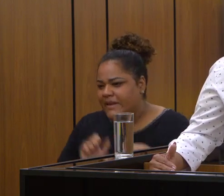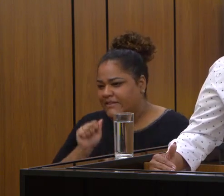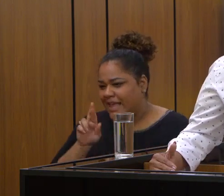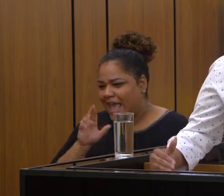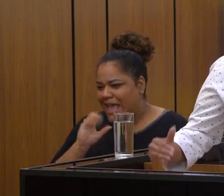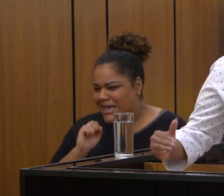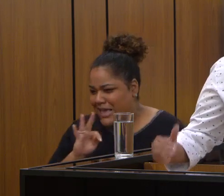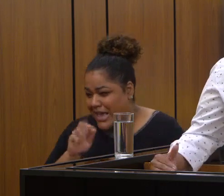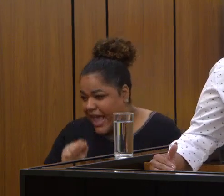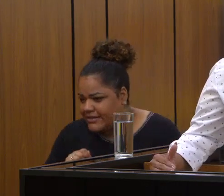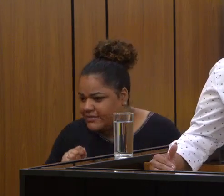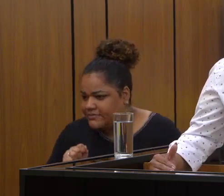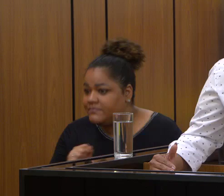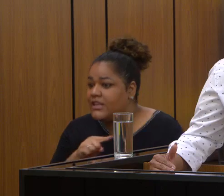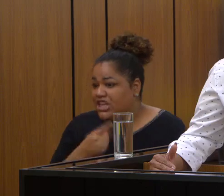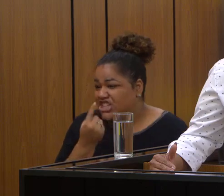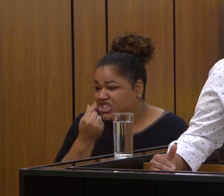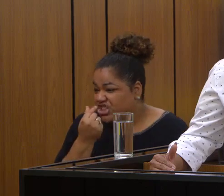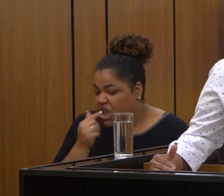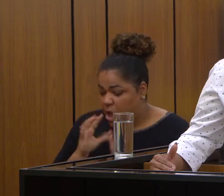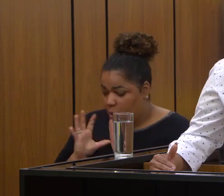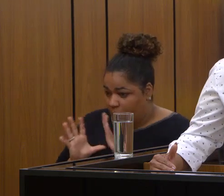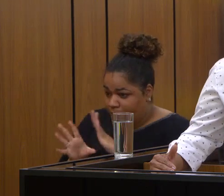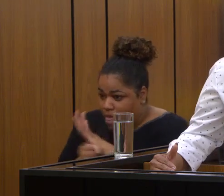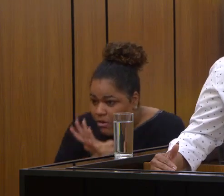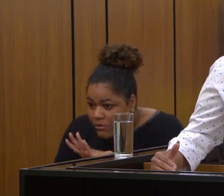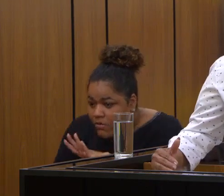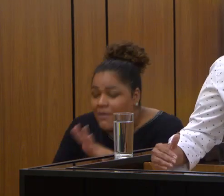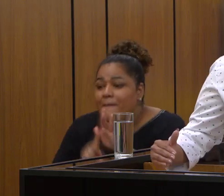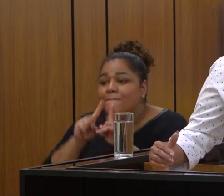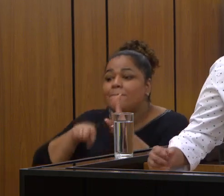além de levar o nosso dinheiro